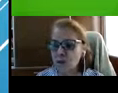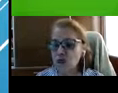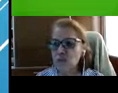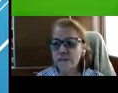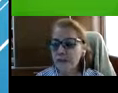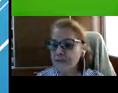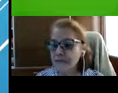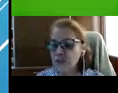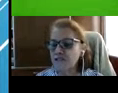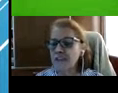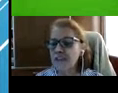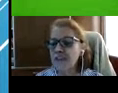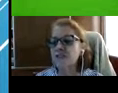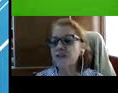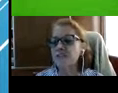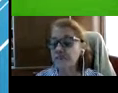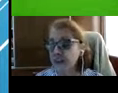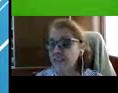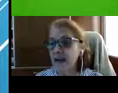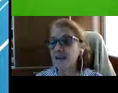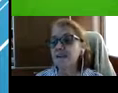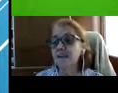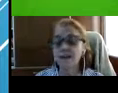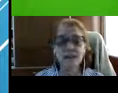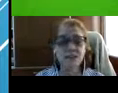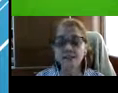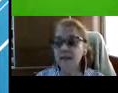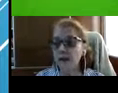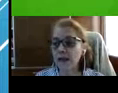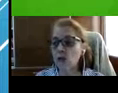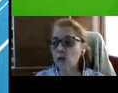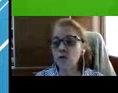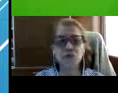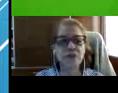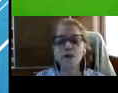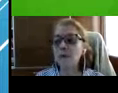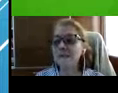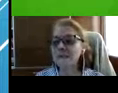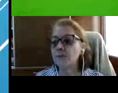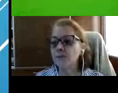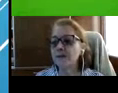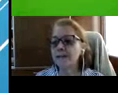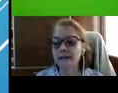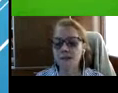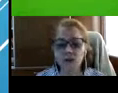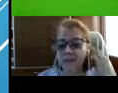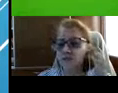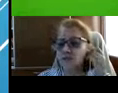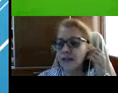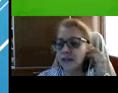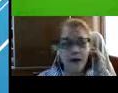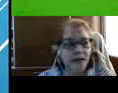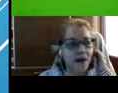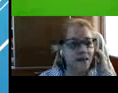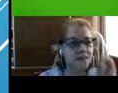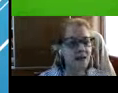uma metodologia bastante diferente, diferenciada de trabalhar conosco e eu passei por meio da literatura a gostar de